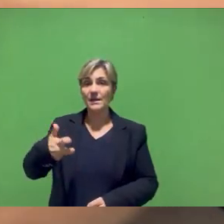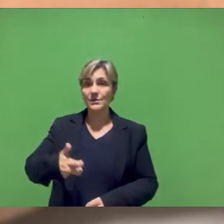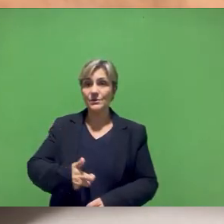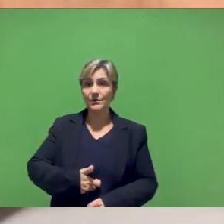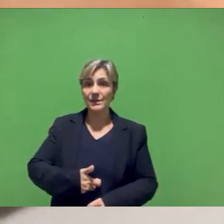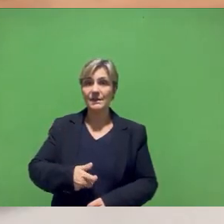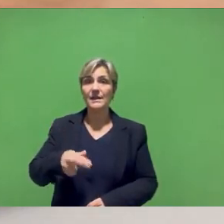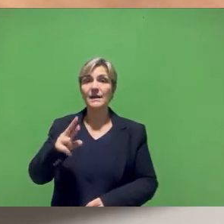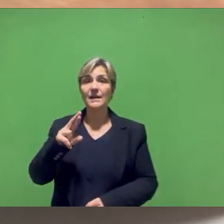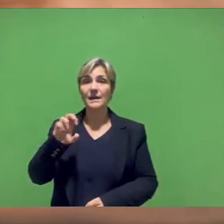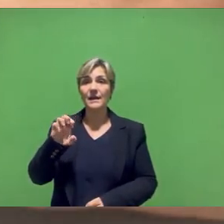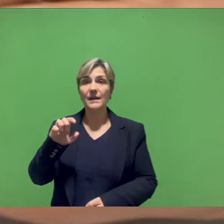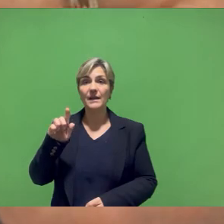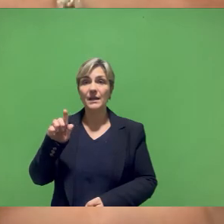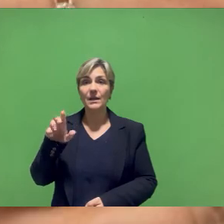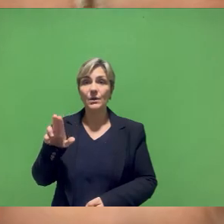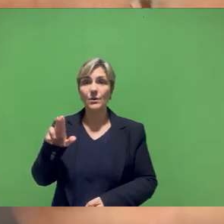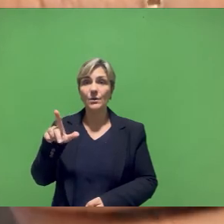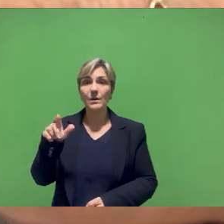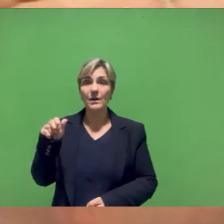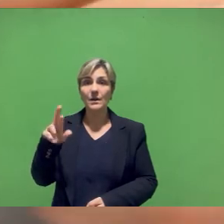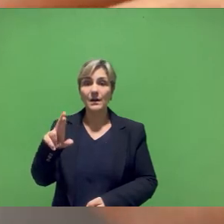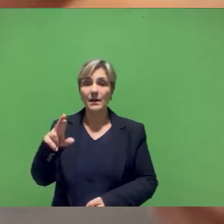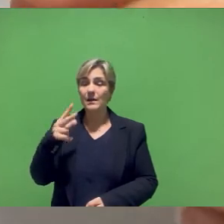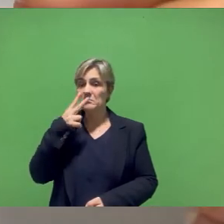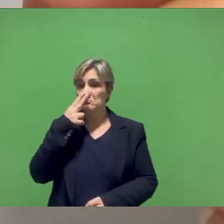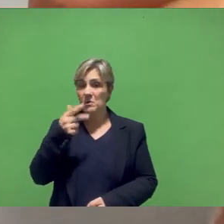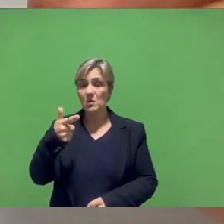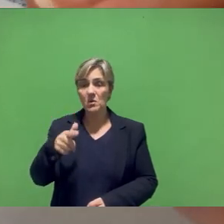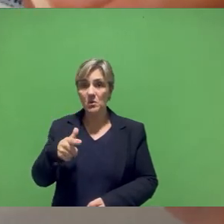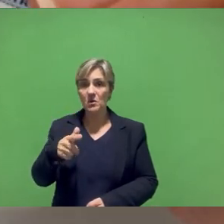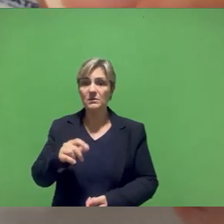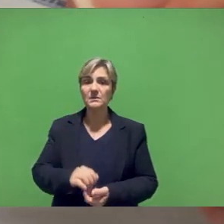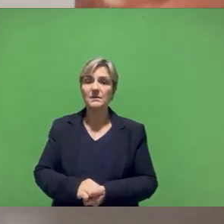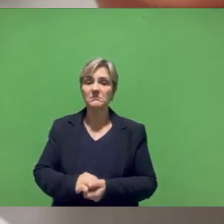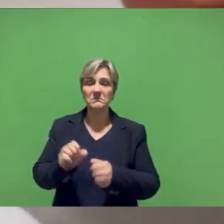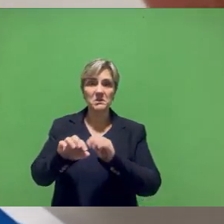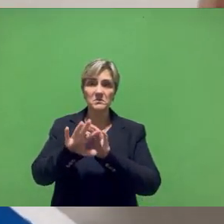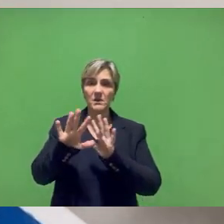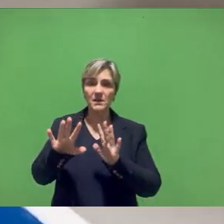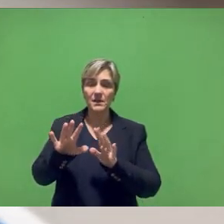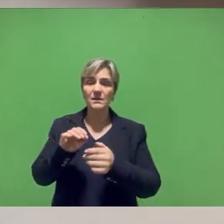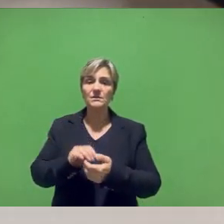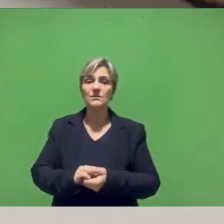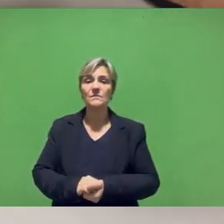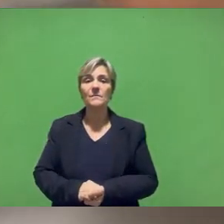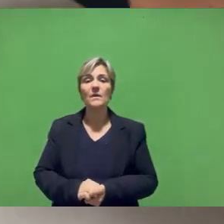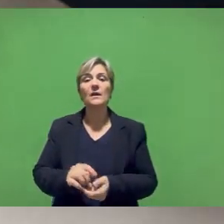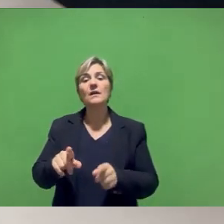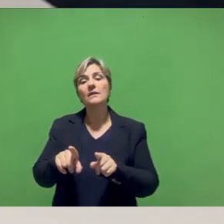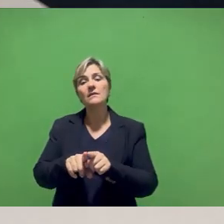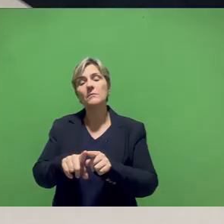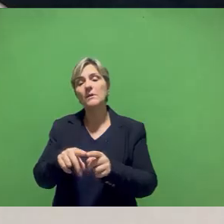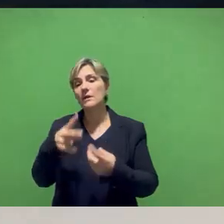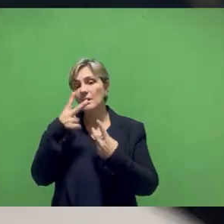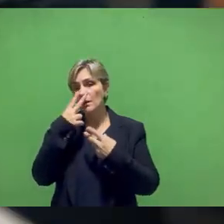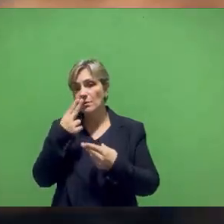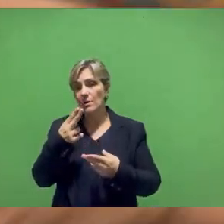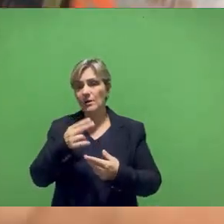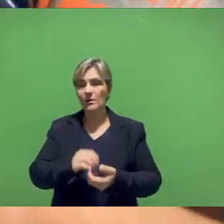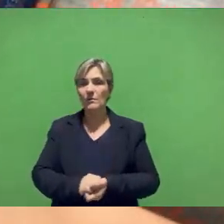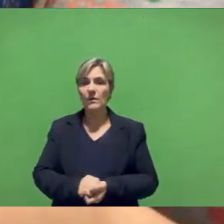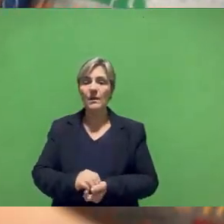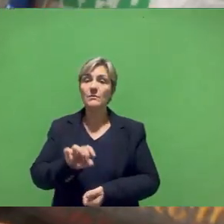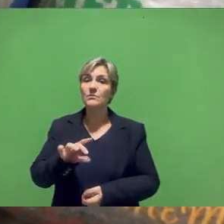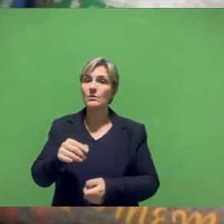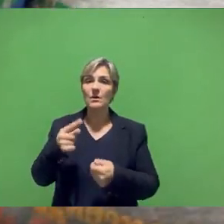insulina regular é como a outra, é transparente, né? É rápida e tudo, a mesma coisa. E o procedimento é o mesmo,